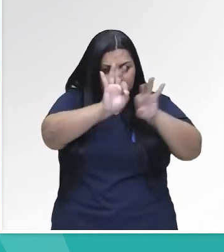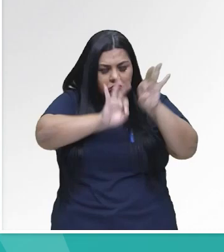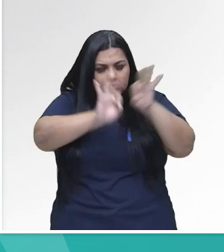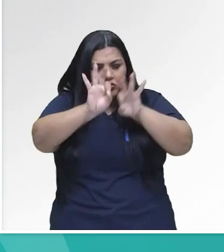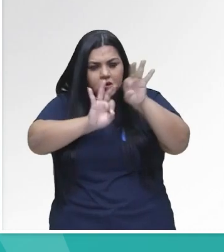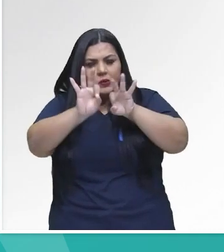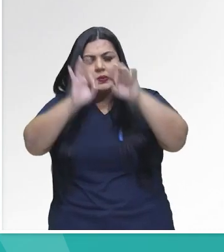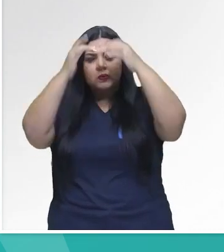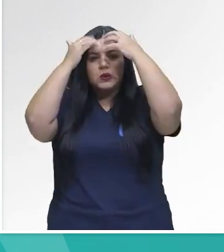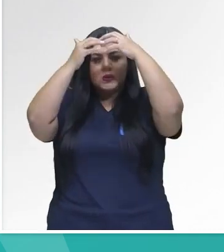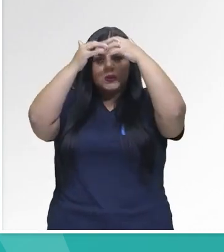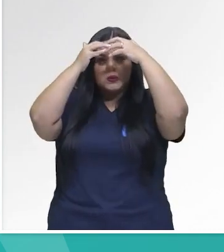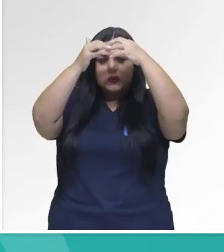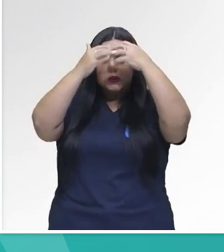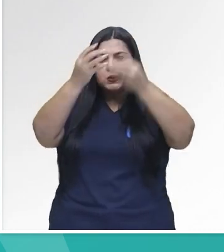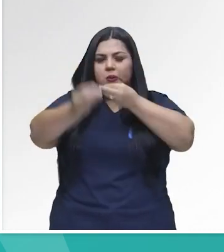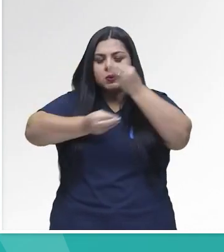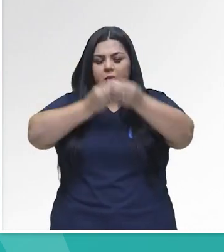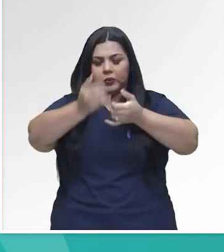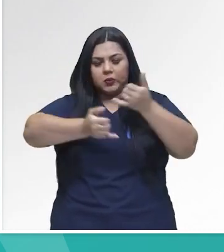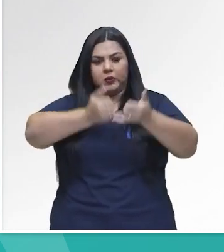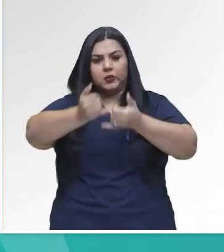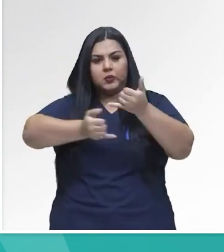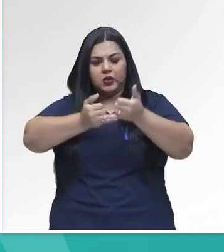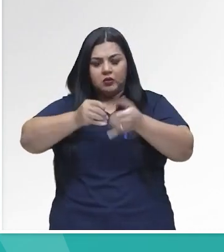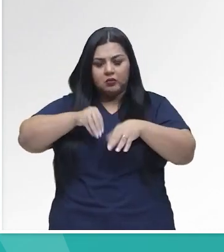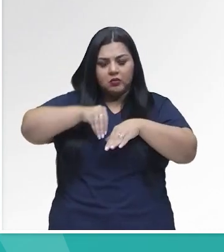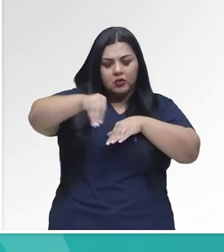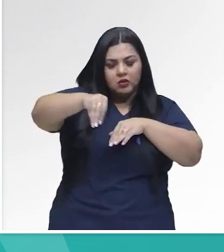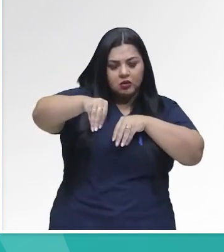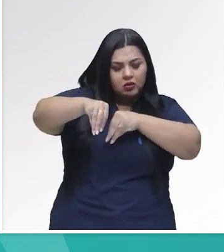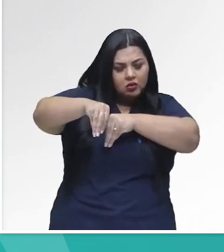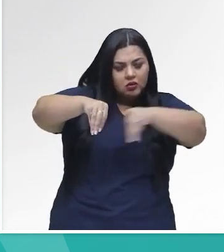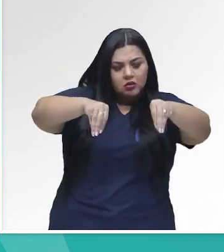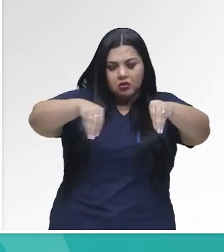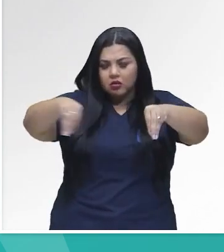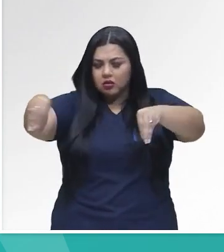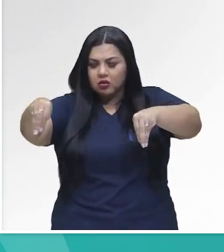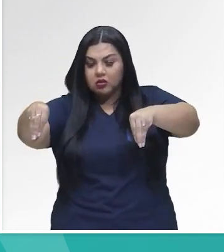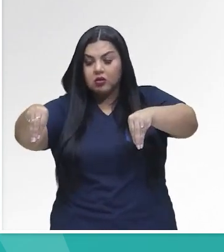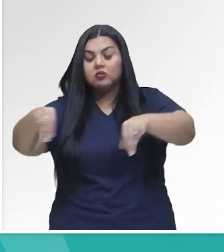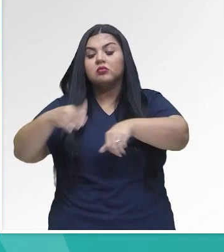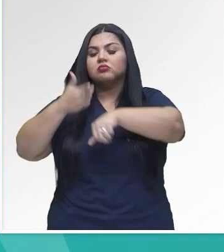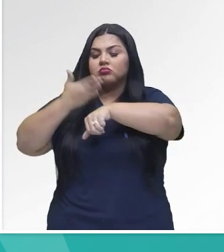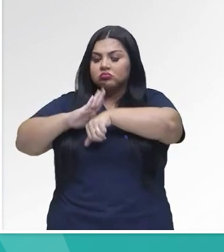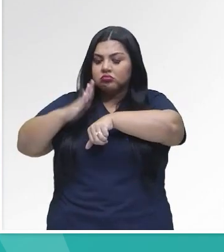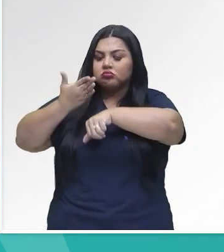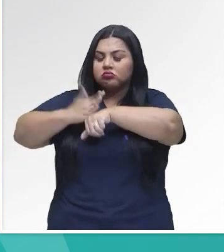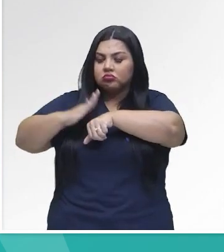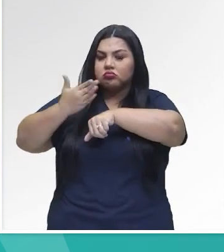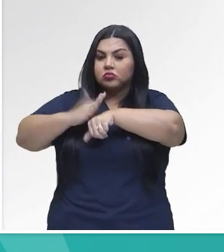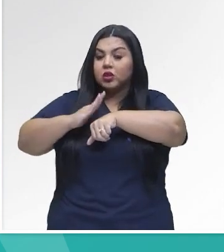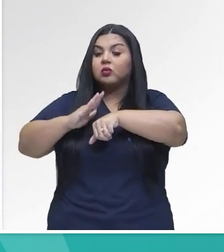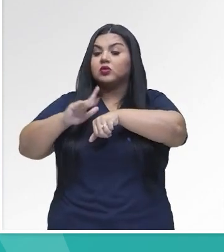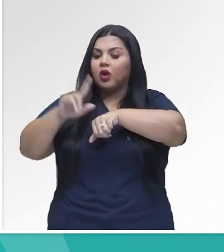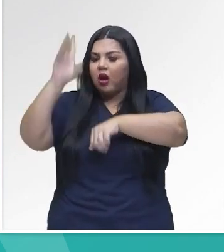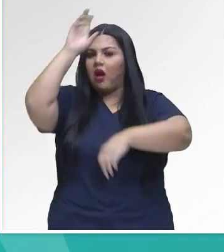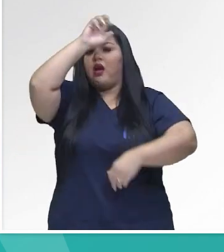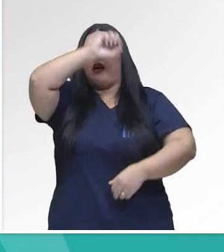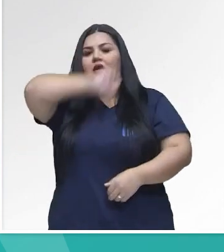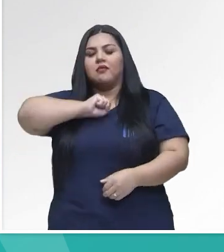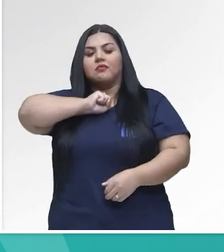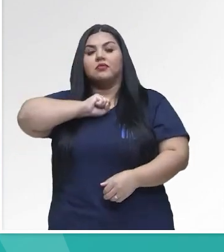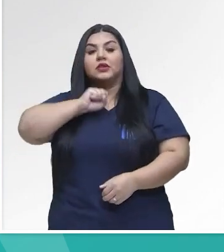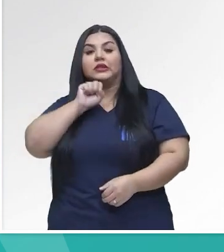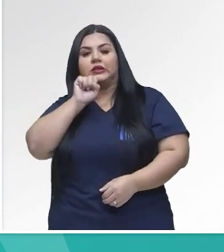planeja muito bem a sua jogada, ele com esse desenvolvimento, com a prática, porque você só aprende a ter